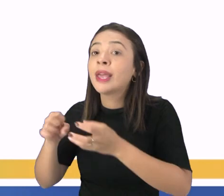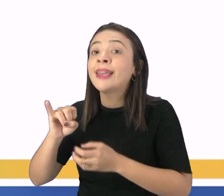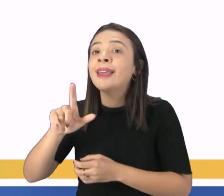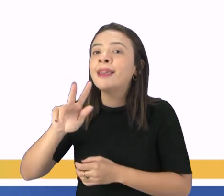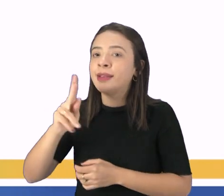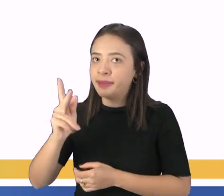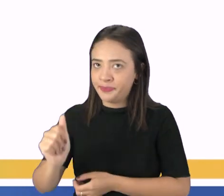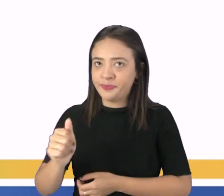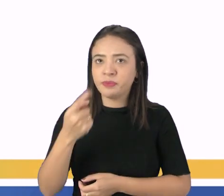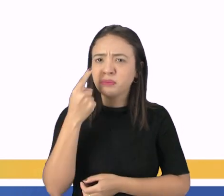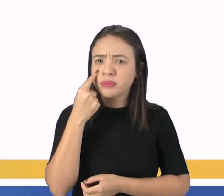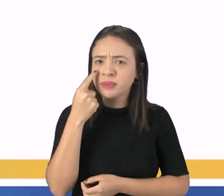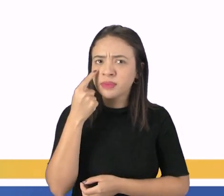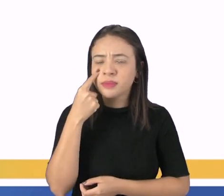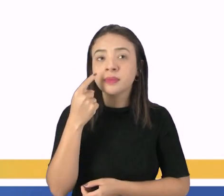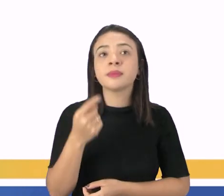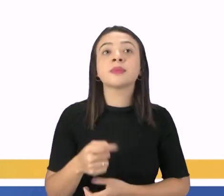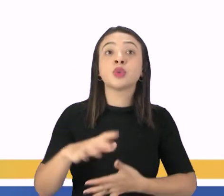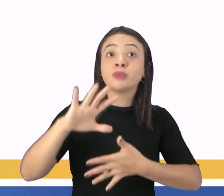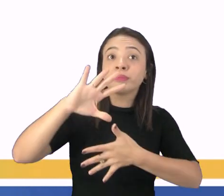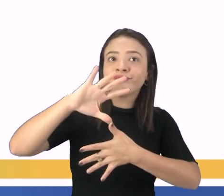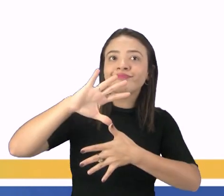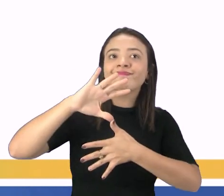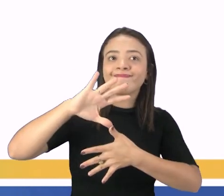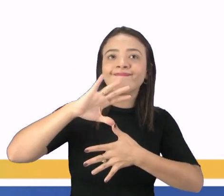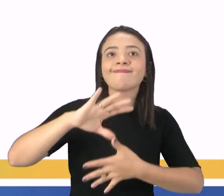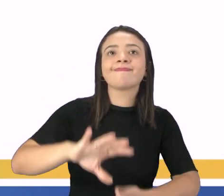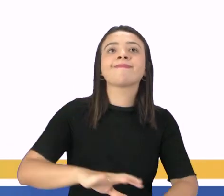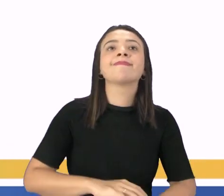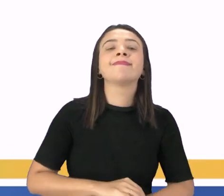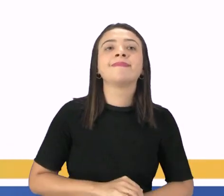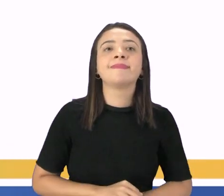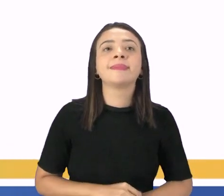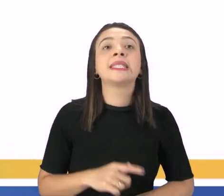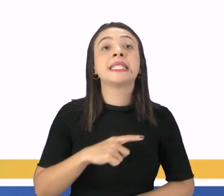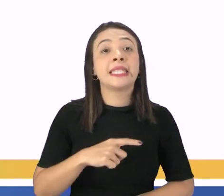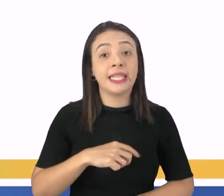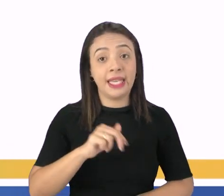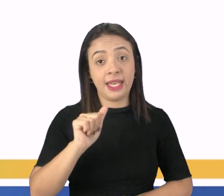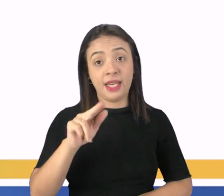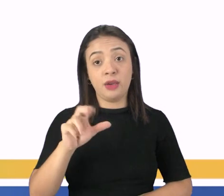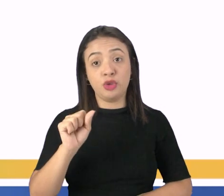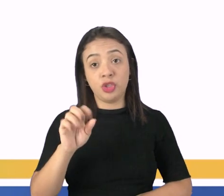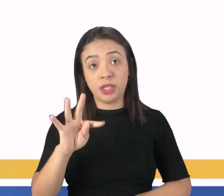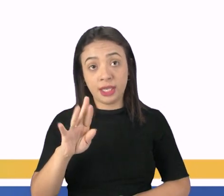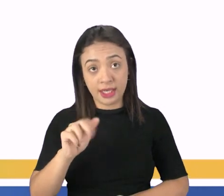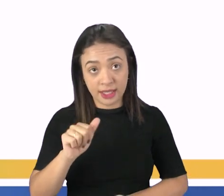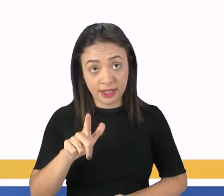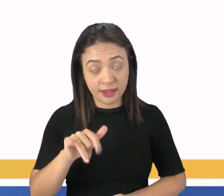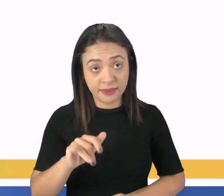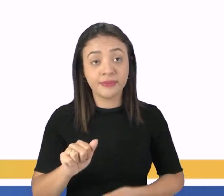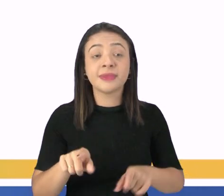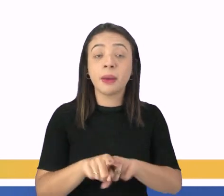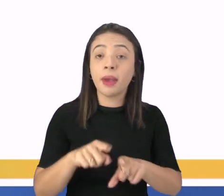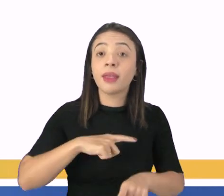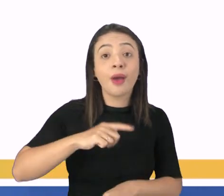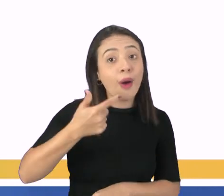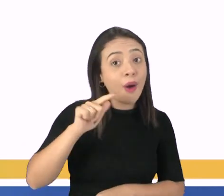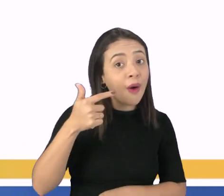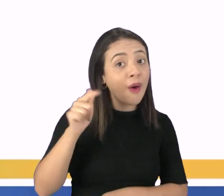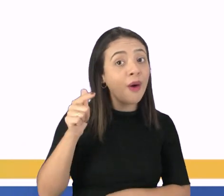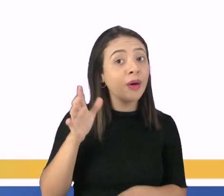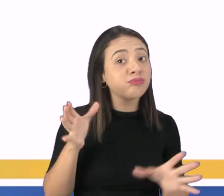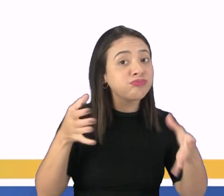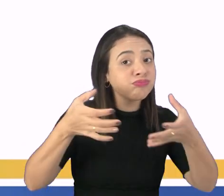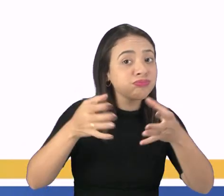queria que você olhasse bem no mapa, que além da Austrália e Nova Zelândia, nós temos aí